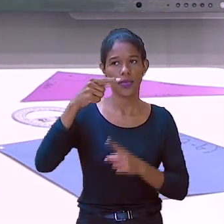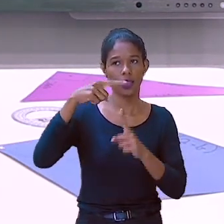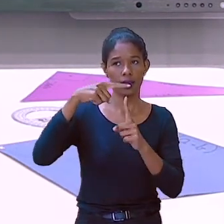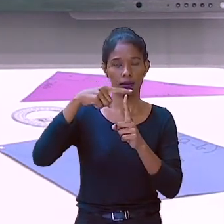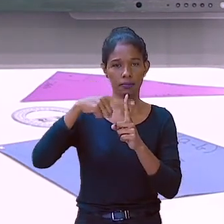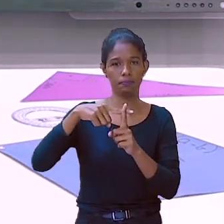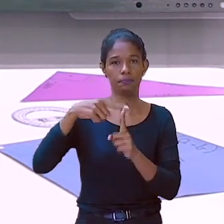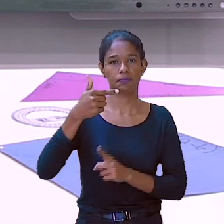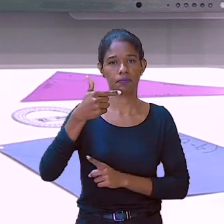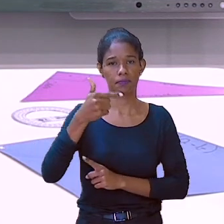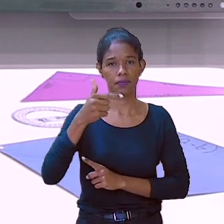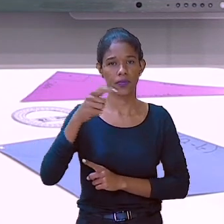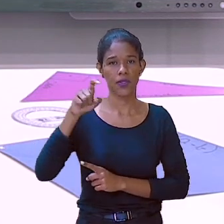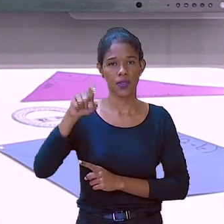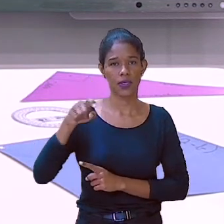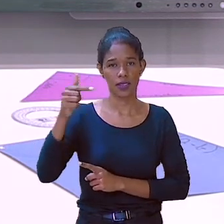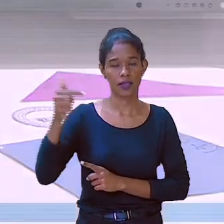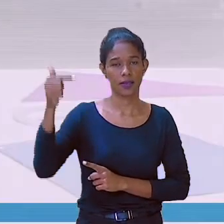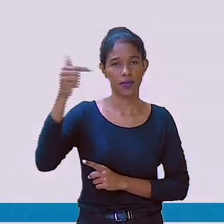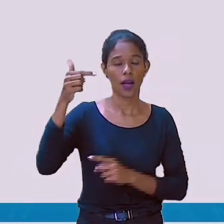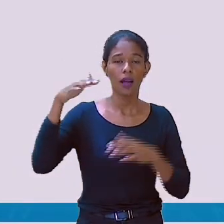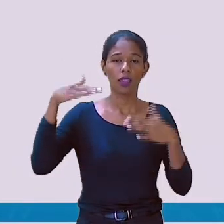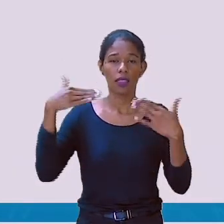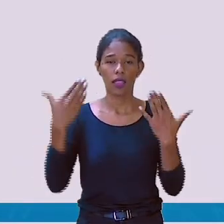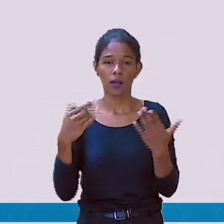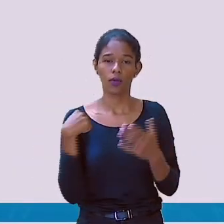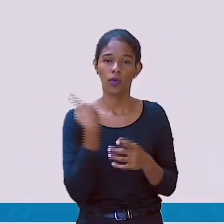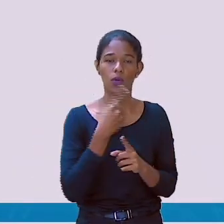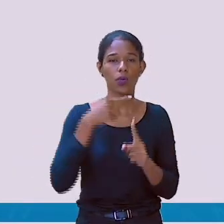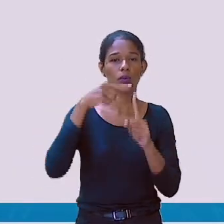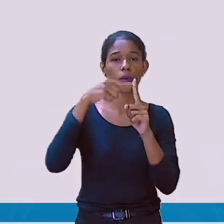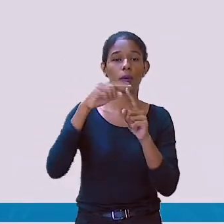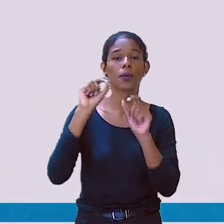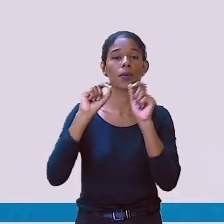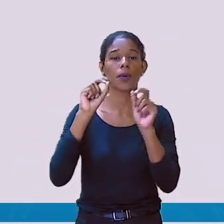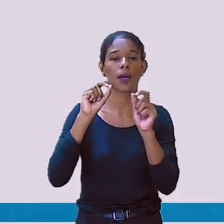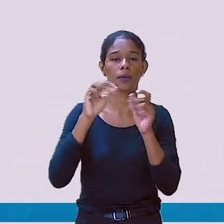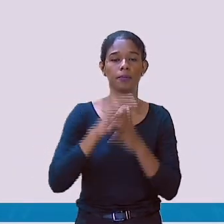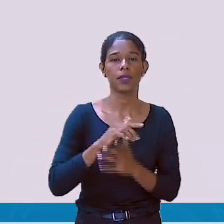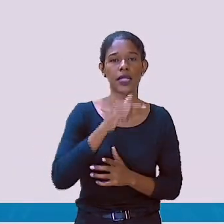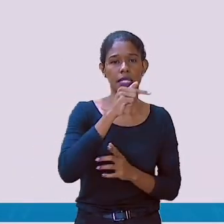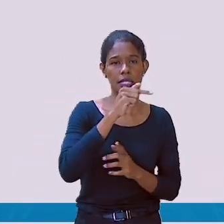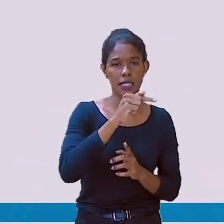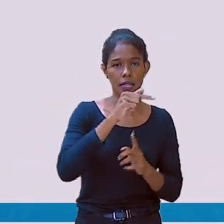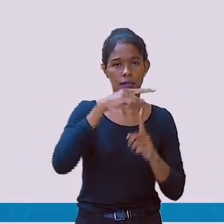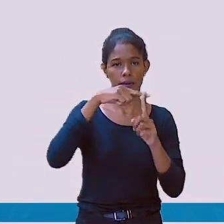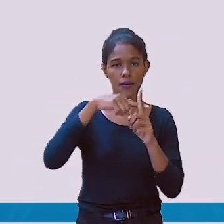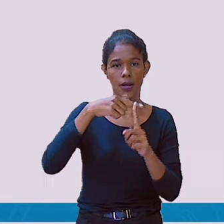vamos somar os coeficientes. 7 mais 2, 9.